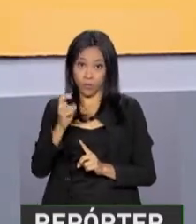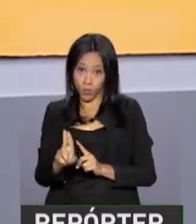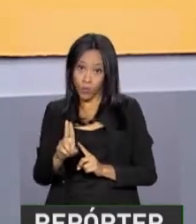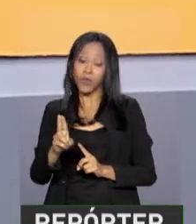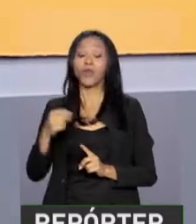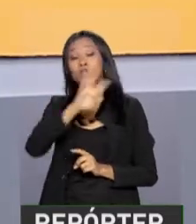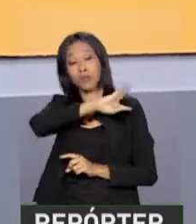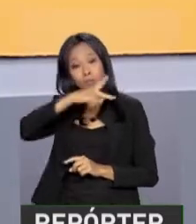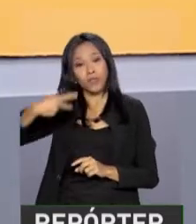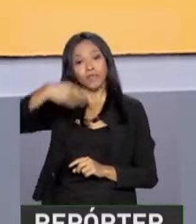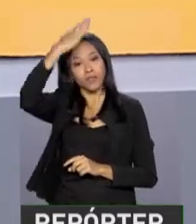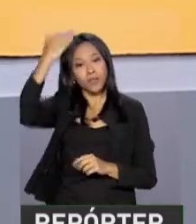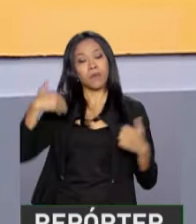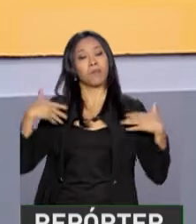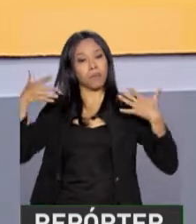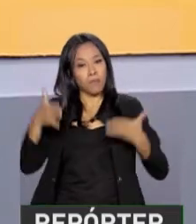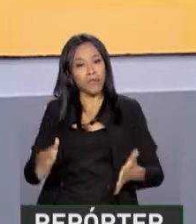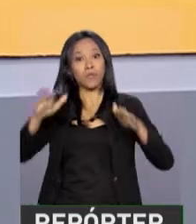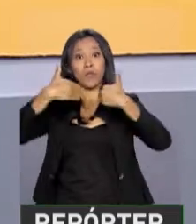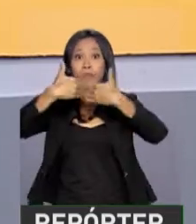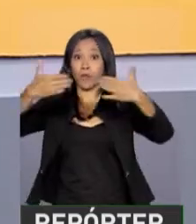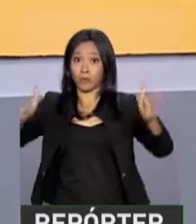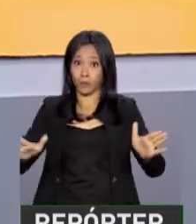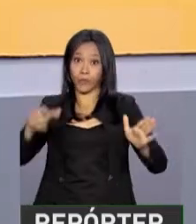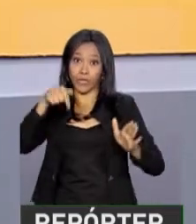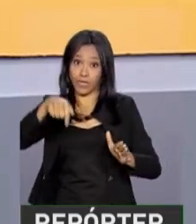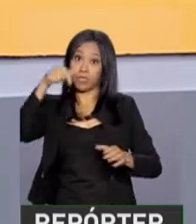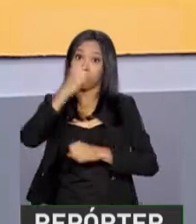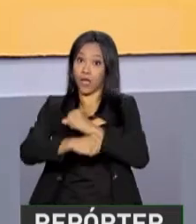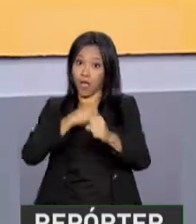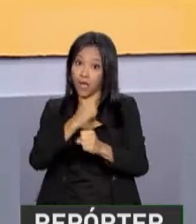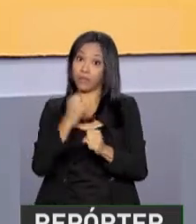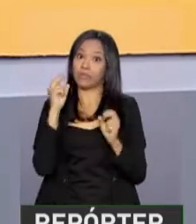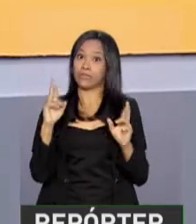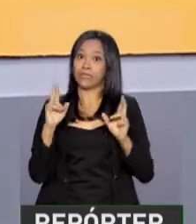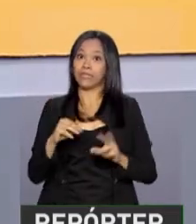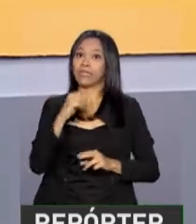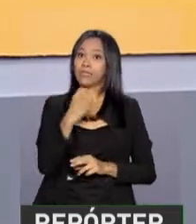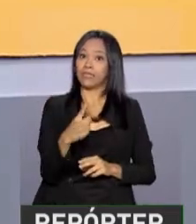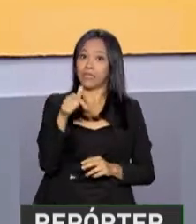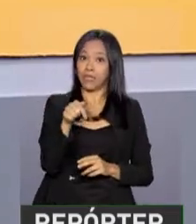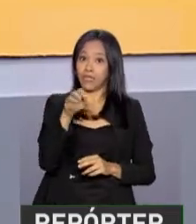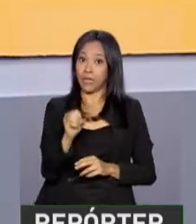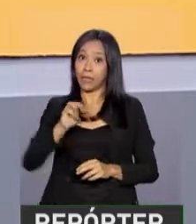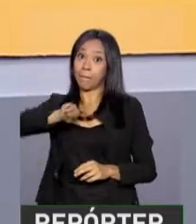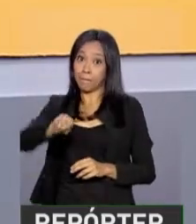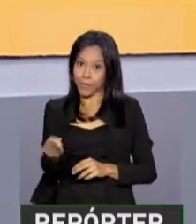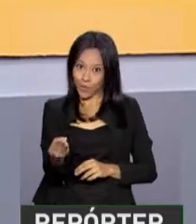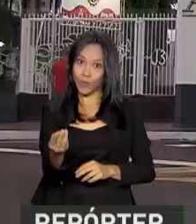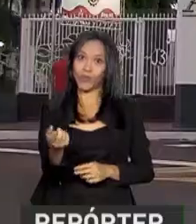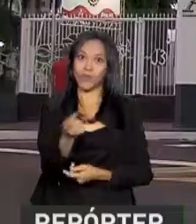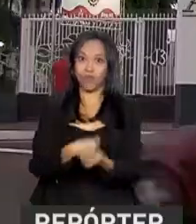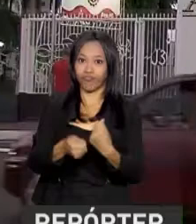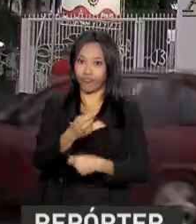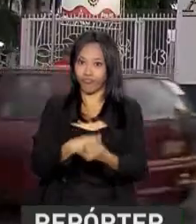de semana da abertura do evento neste ano a expectativa é gerar 170 milhões em negócios